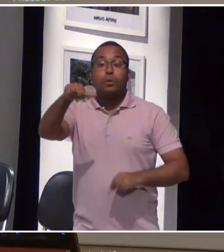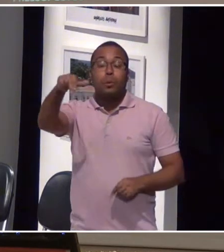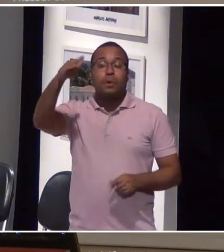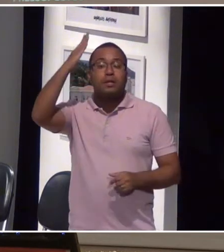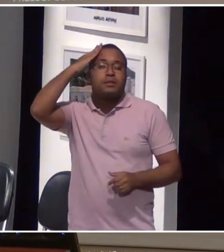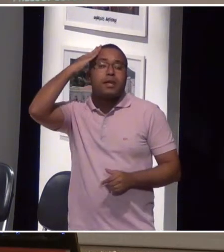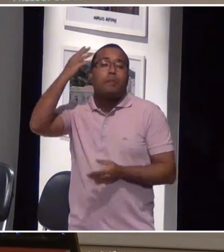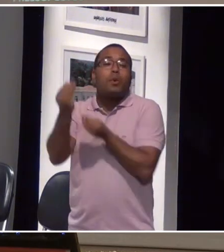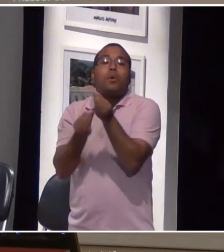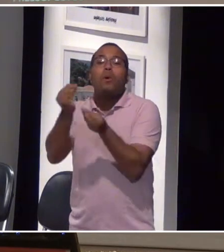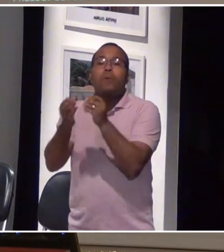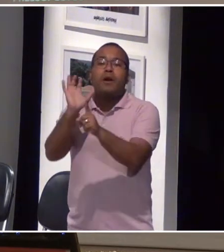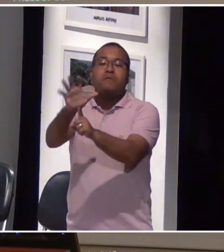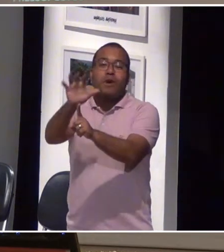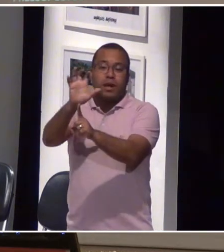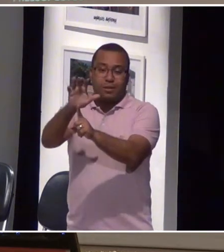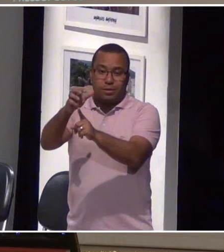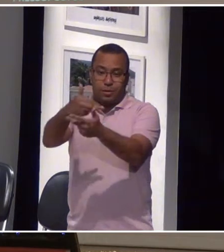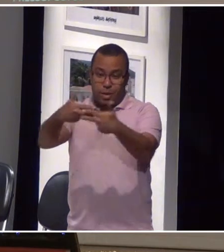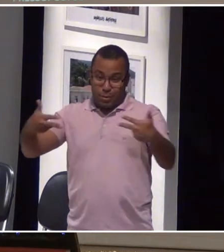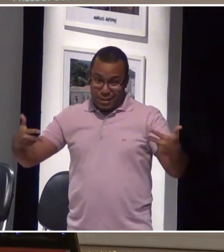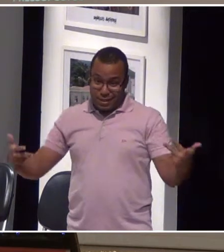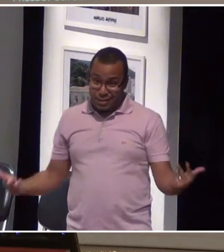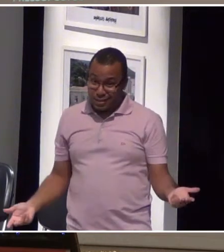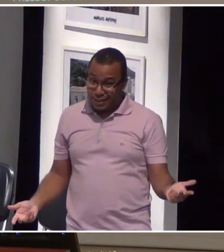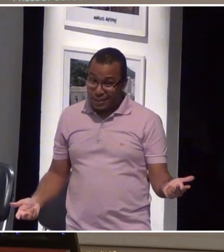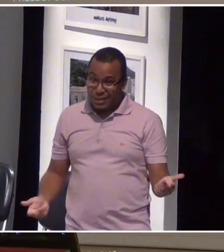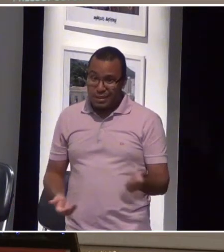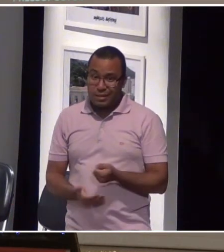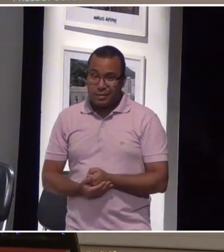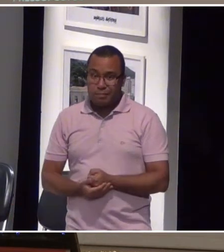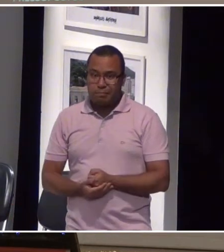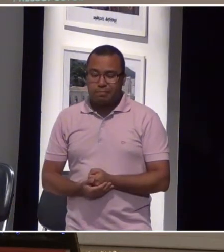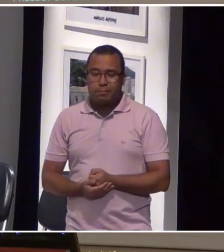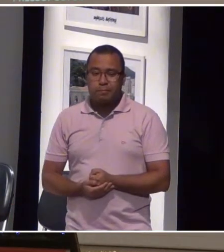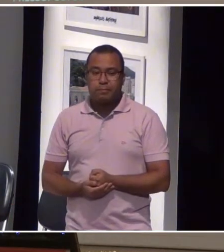nunca sabemos os efeitos que as coisas podem ter.